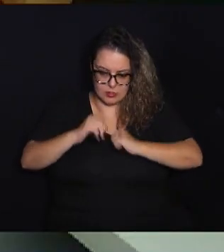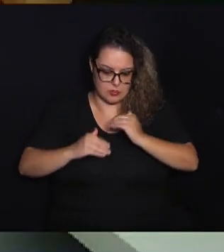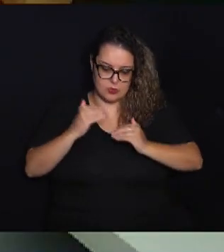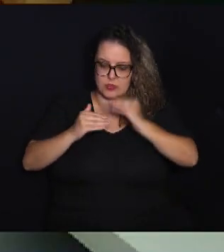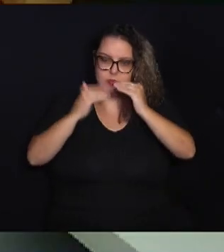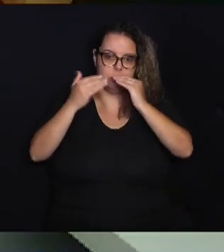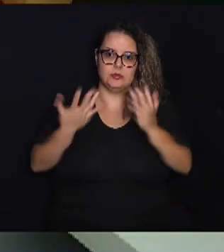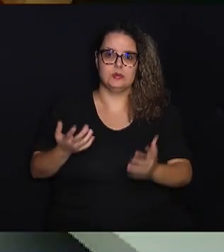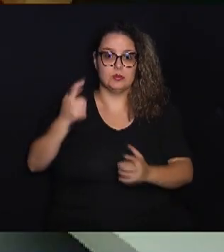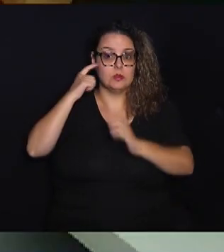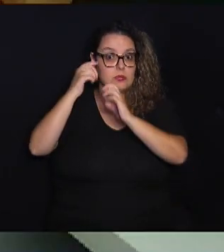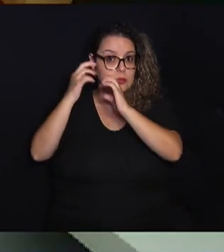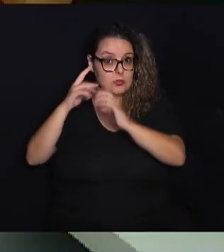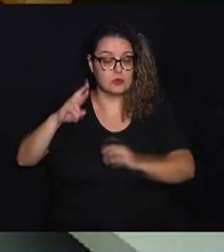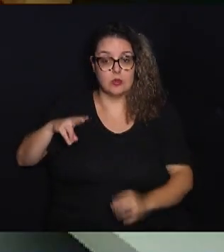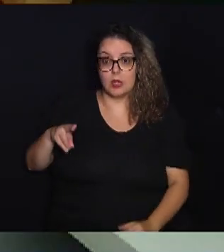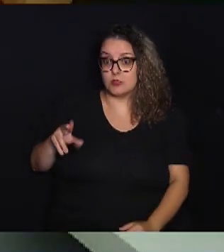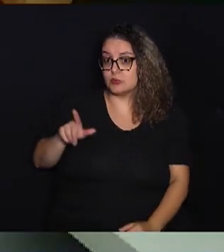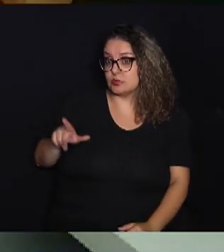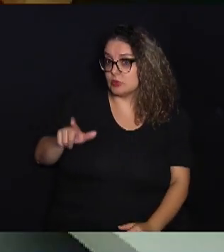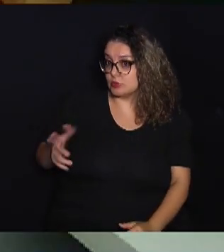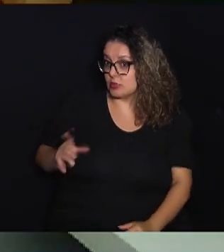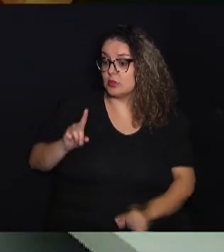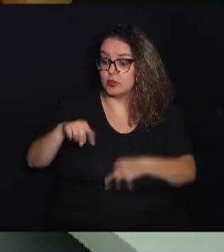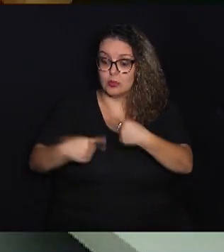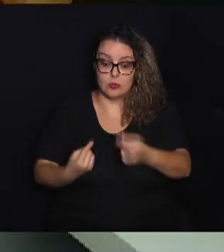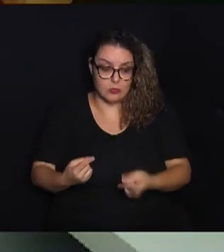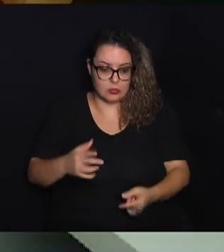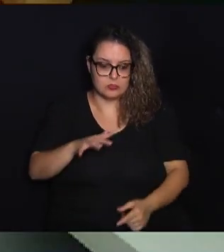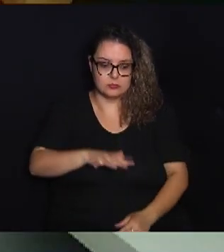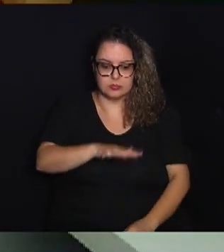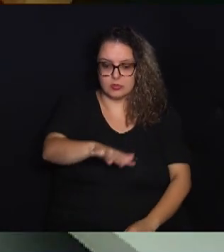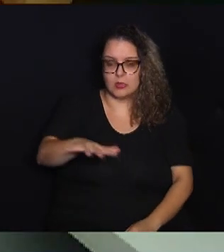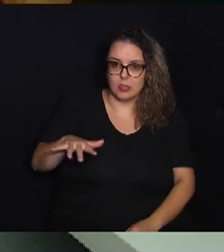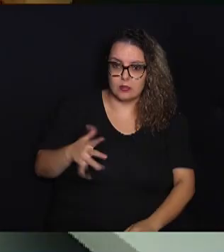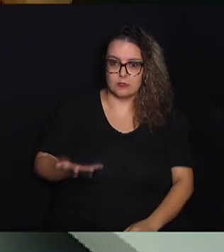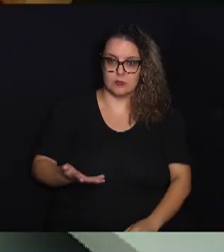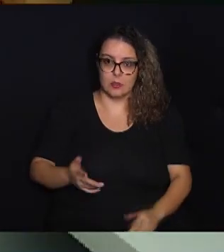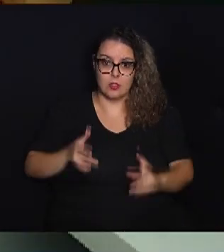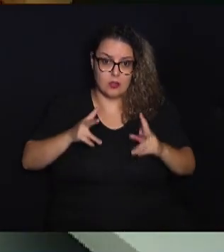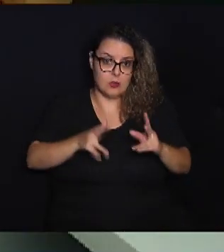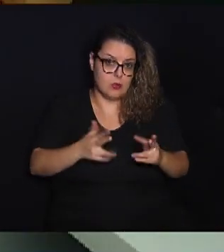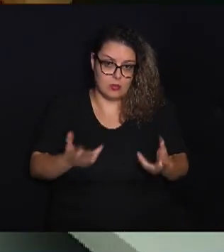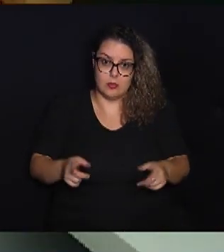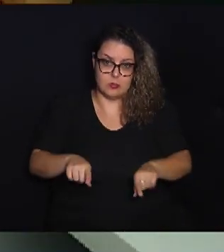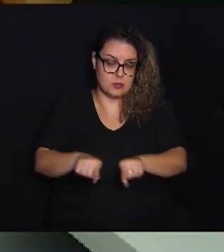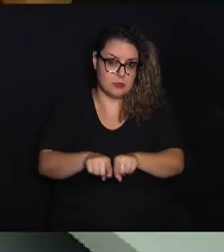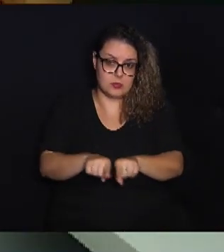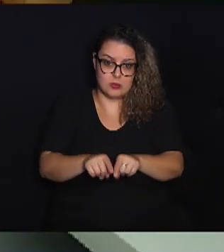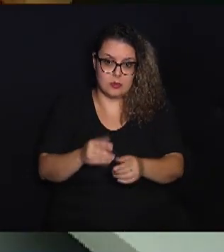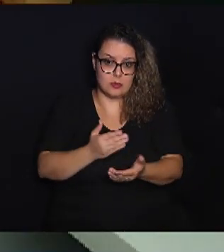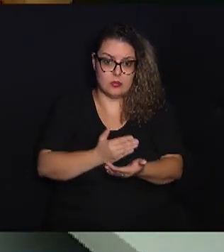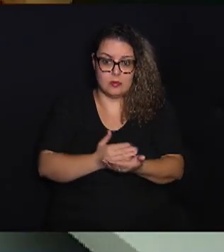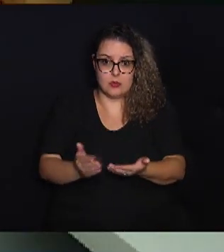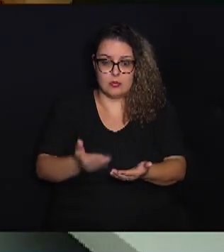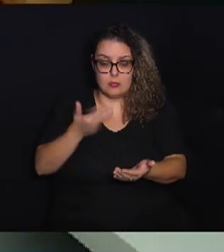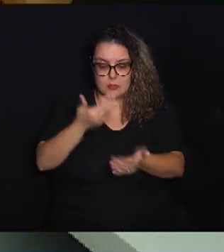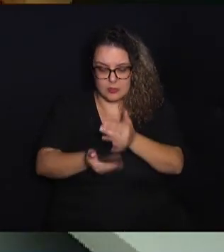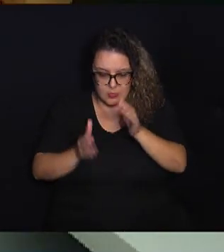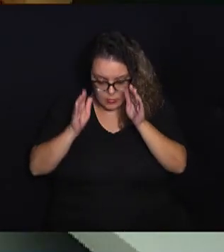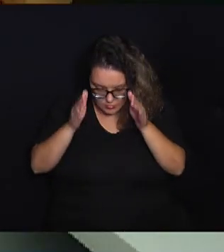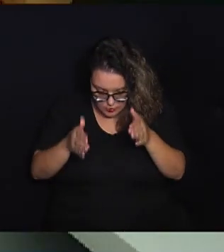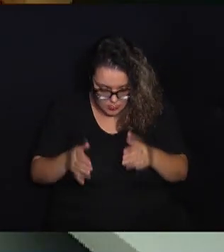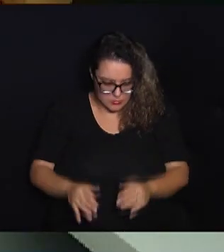o raciocínio lógico e outras áreas. E assim como você vai começar o dia também com perda de foco, perda